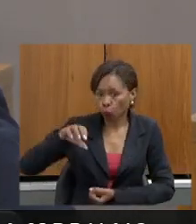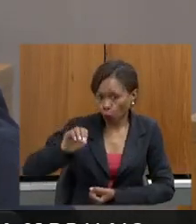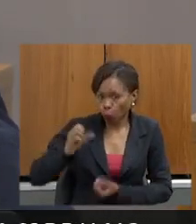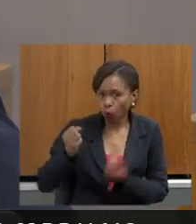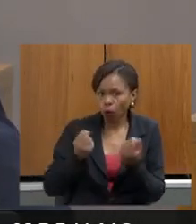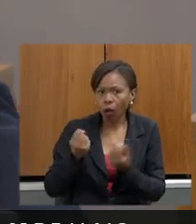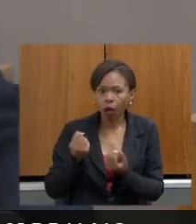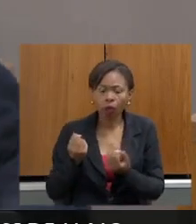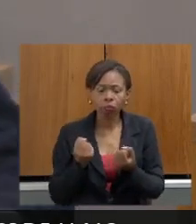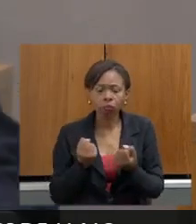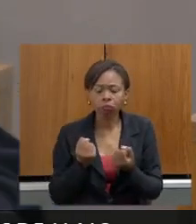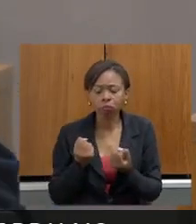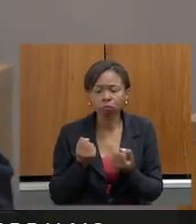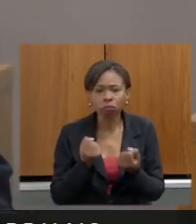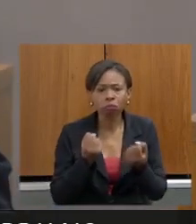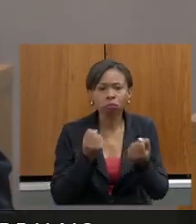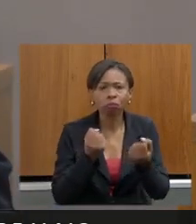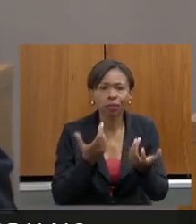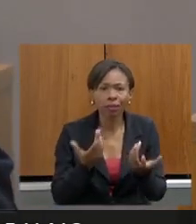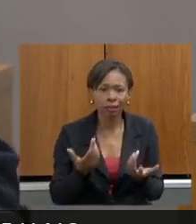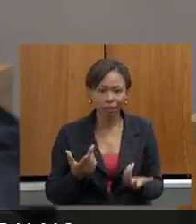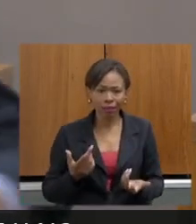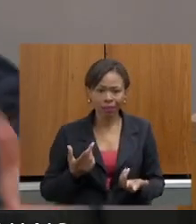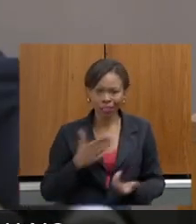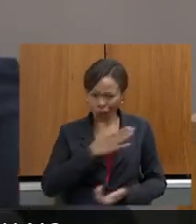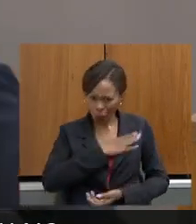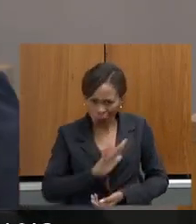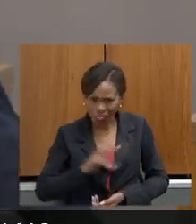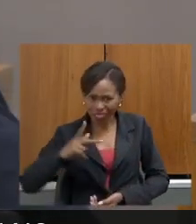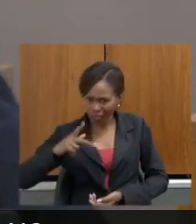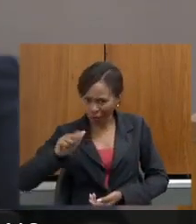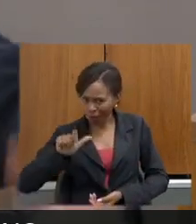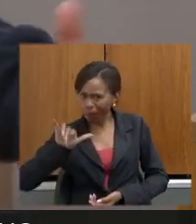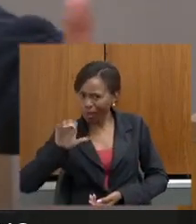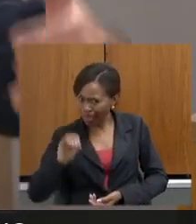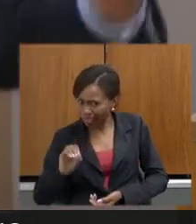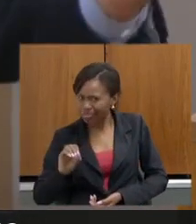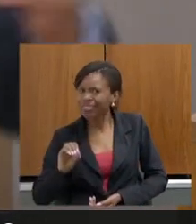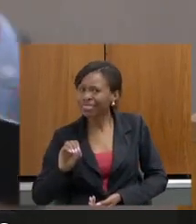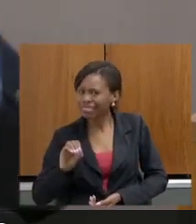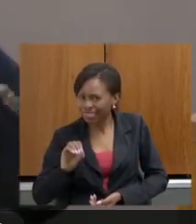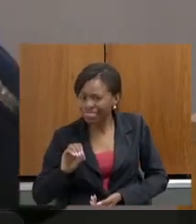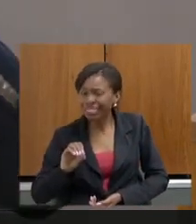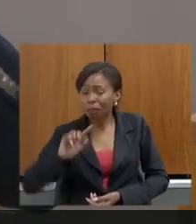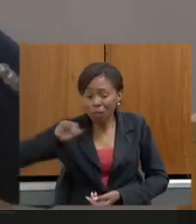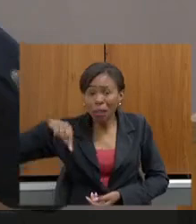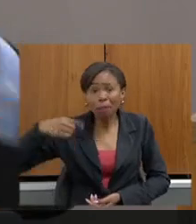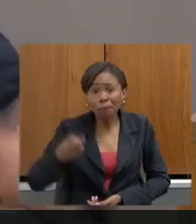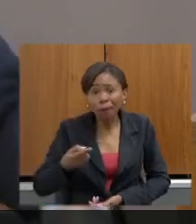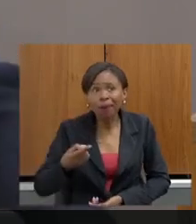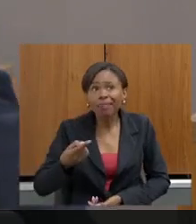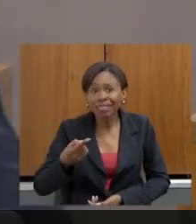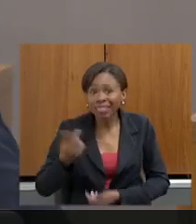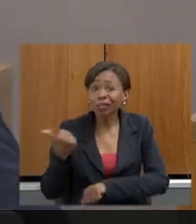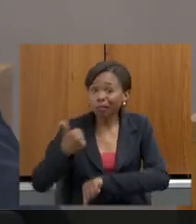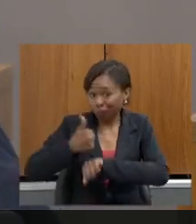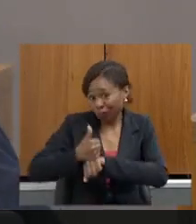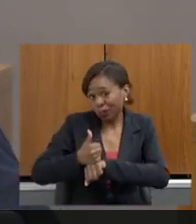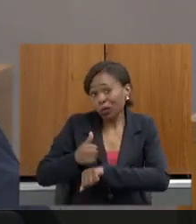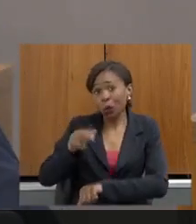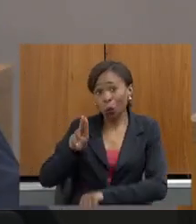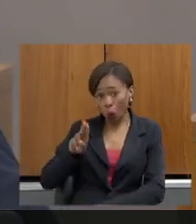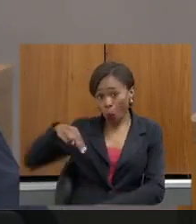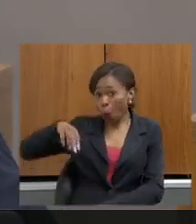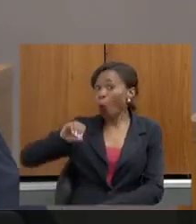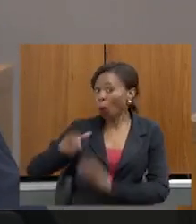e você não tá gostando da Palio Weekend mas foi uma Palio Weekend sete meses depois para substituir